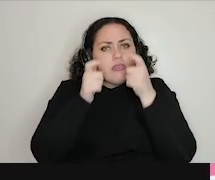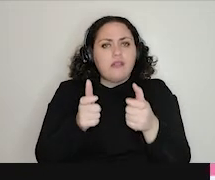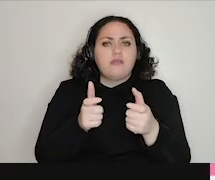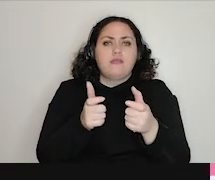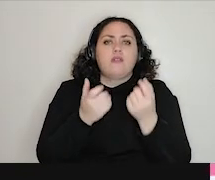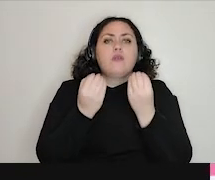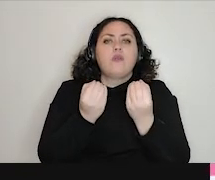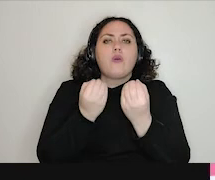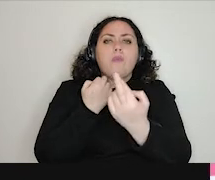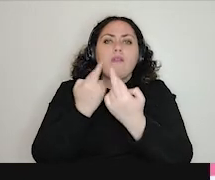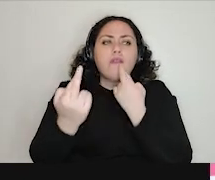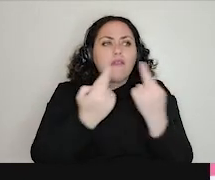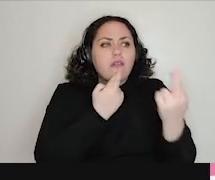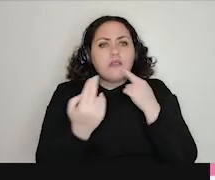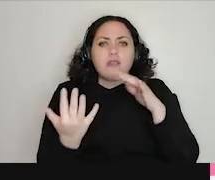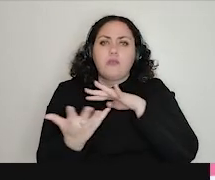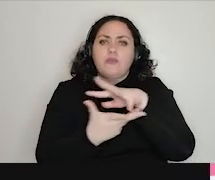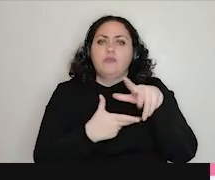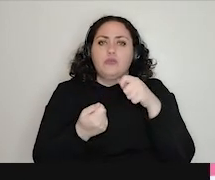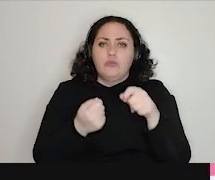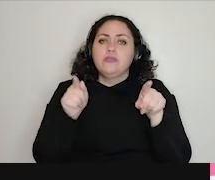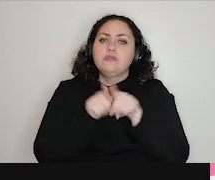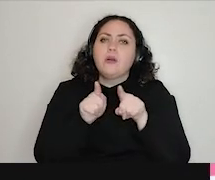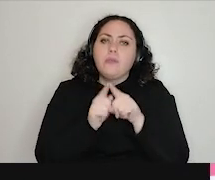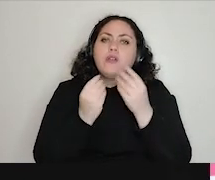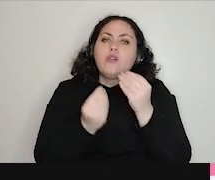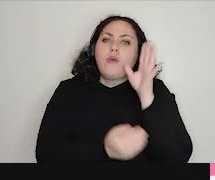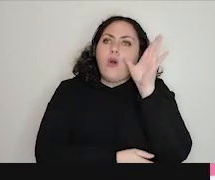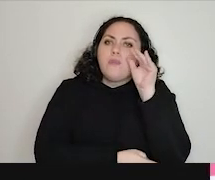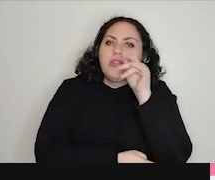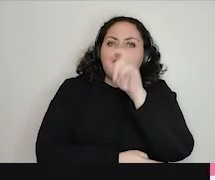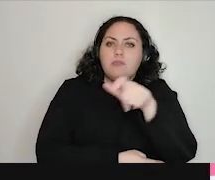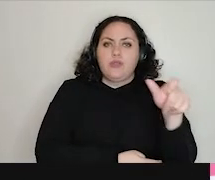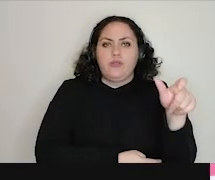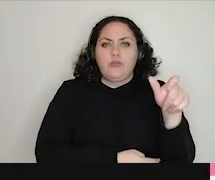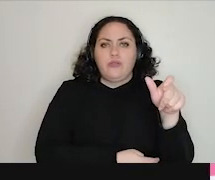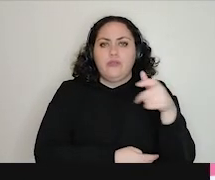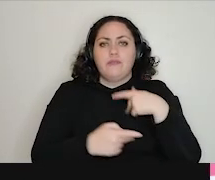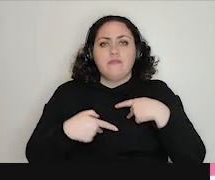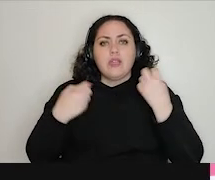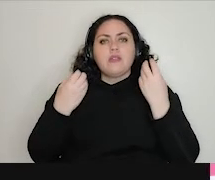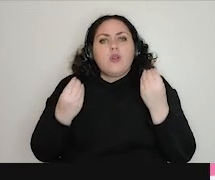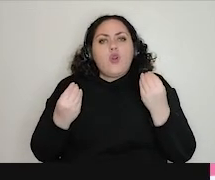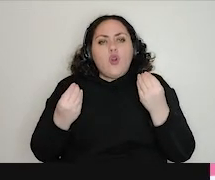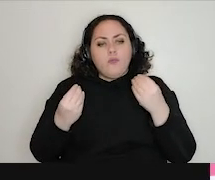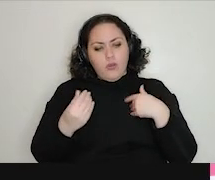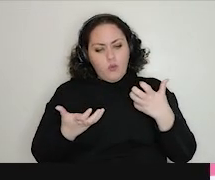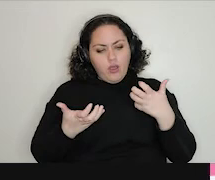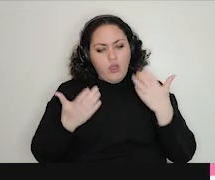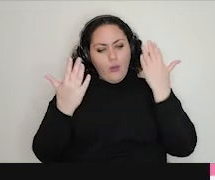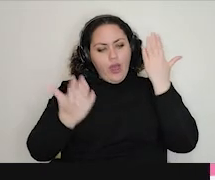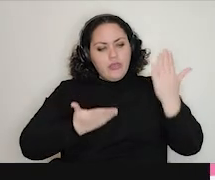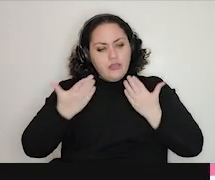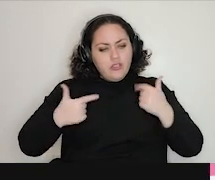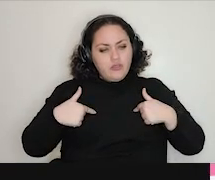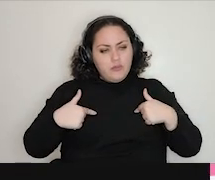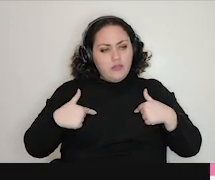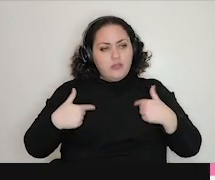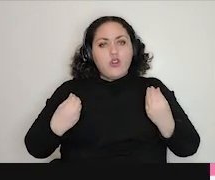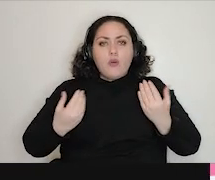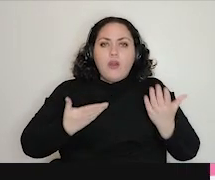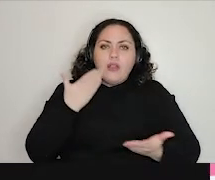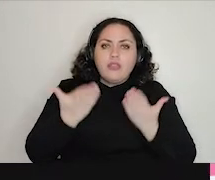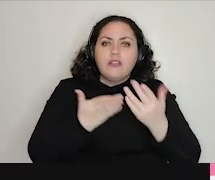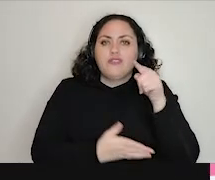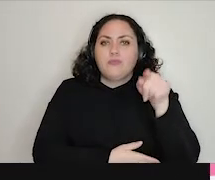prestar atenção na forma com que a gente se relaciona com o mundo, na forma com que a gente se relaciona e observa o outro, e ver como que a gente gostaria de ser tratado, e a